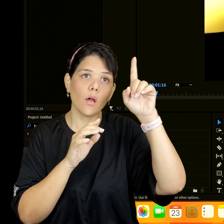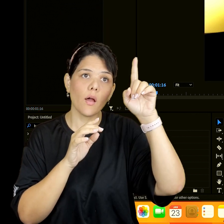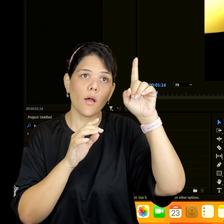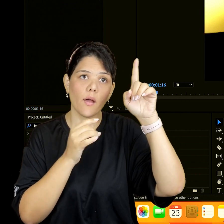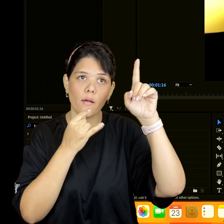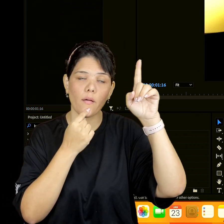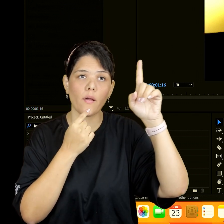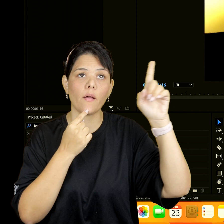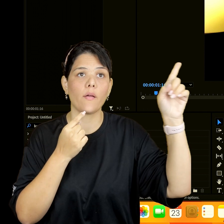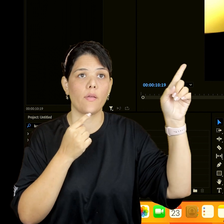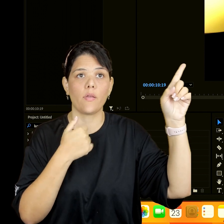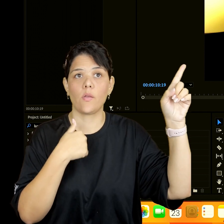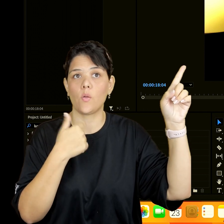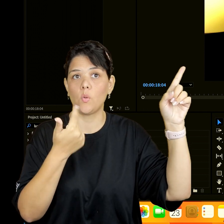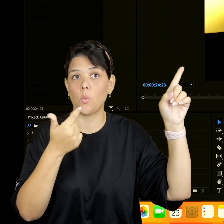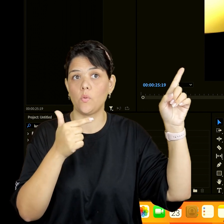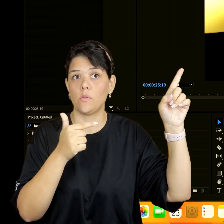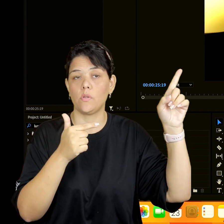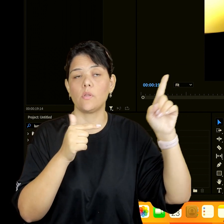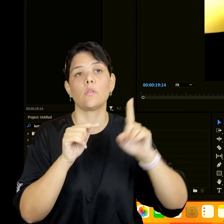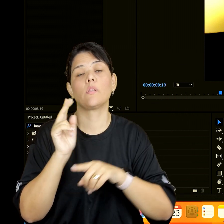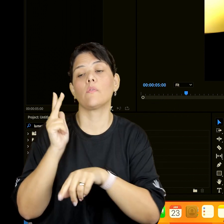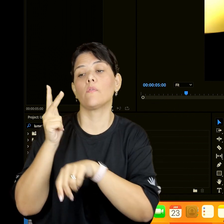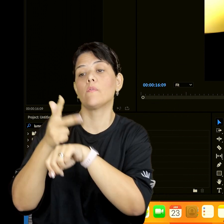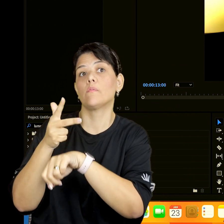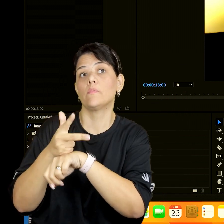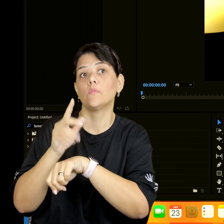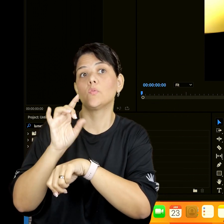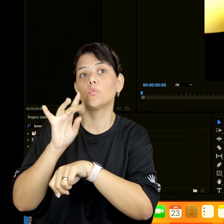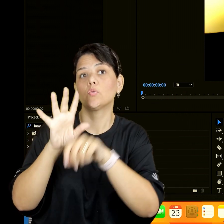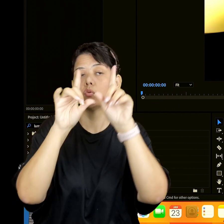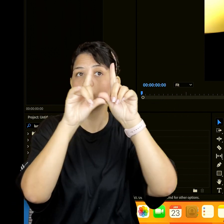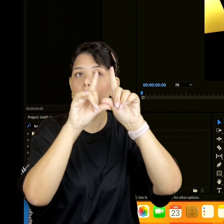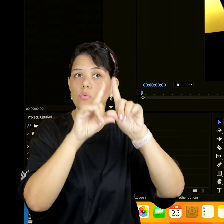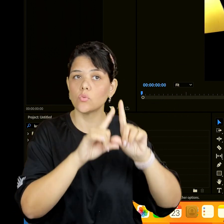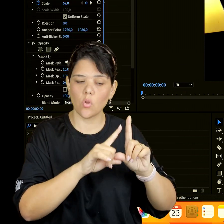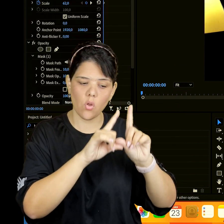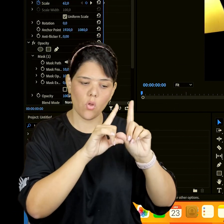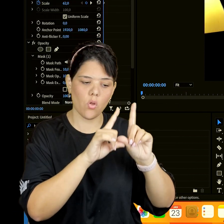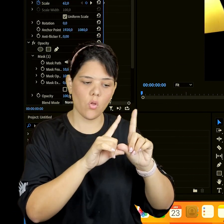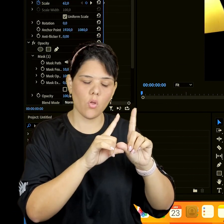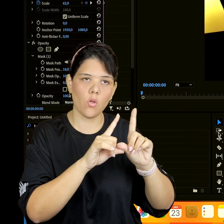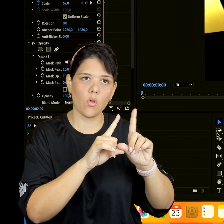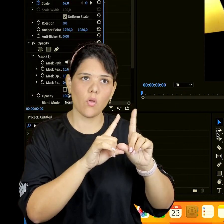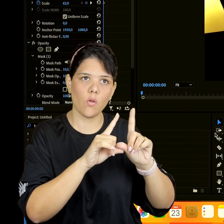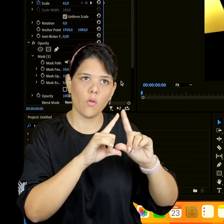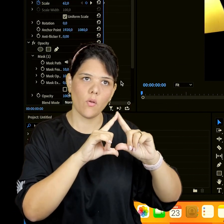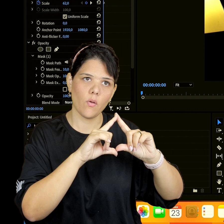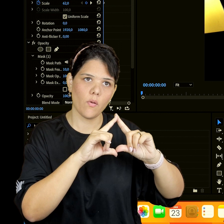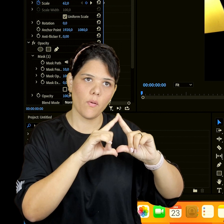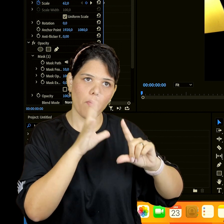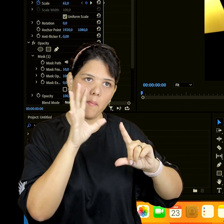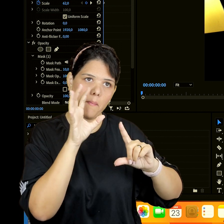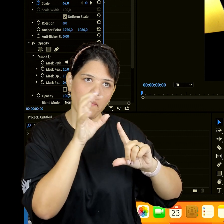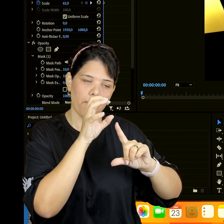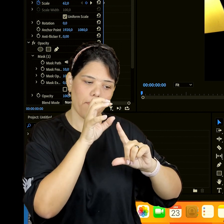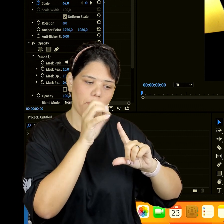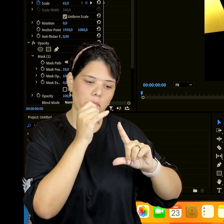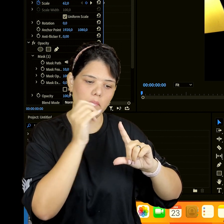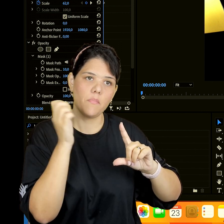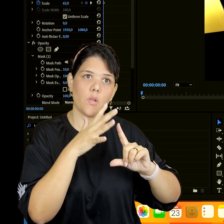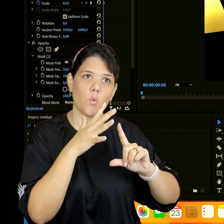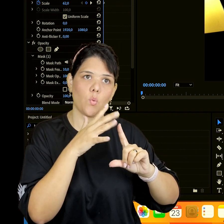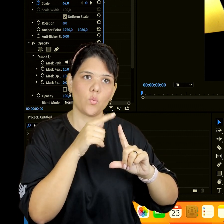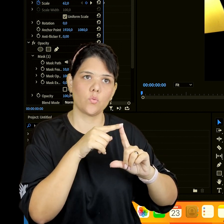não tenho mais meu vídeo, eu tenho esse abajur. Beleza? Aí, por exemplo, eu quero que esse abajur